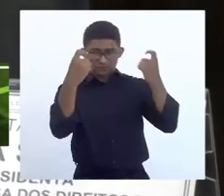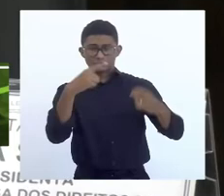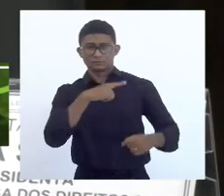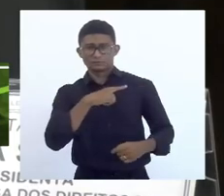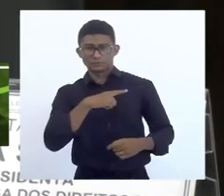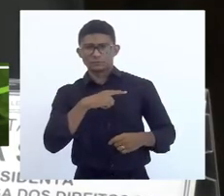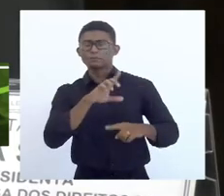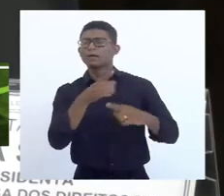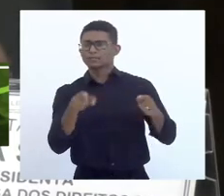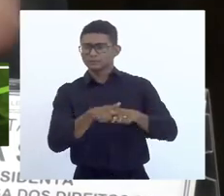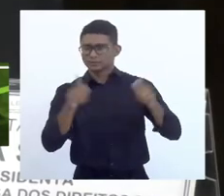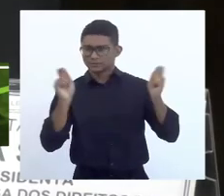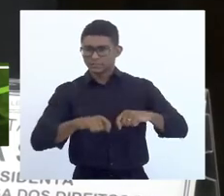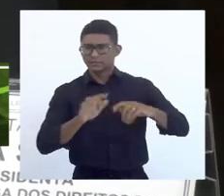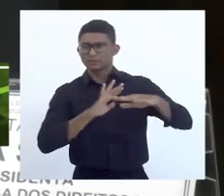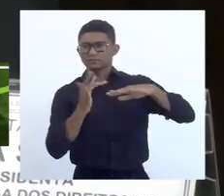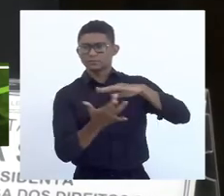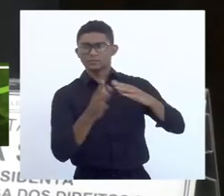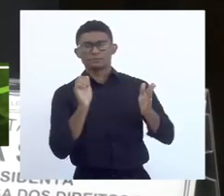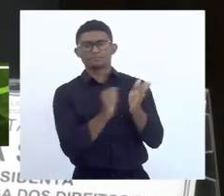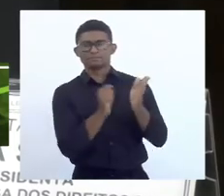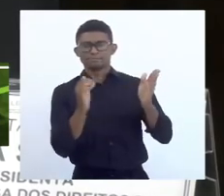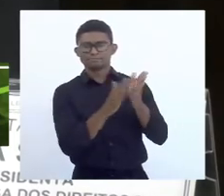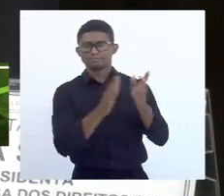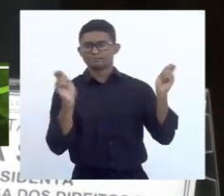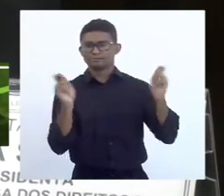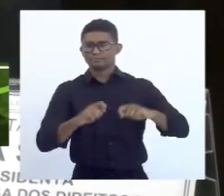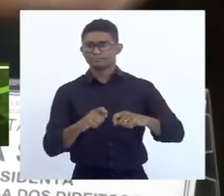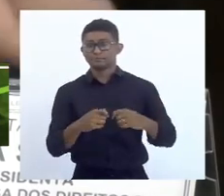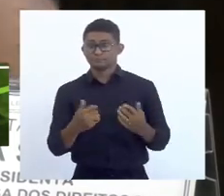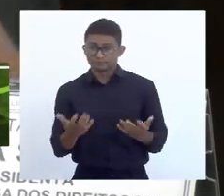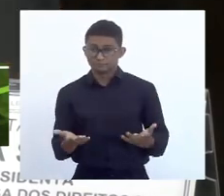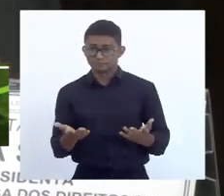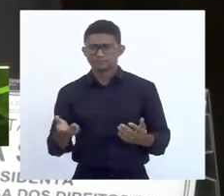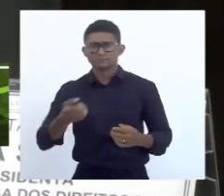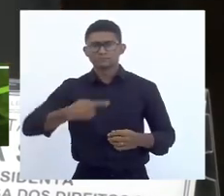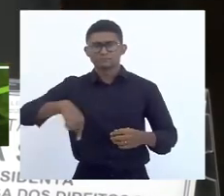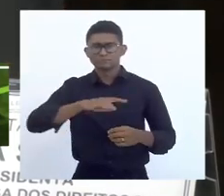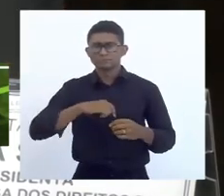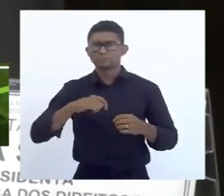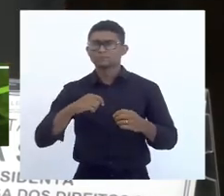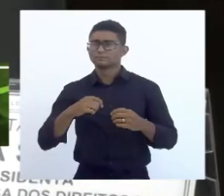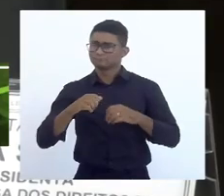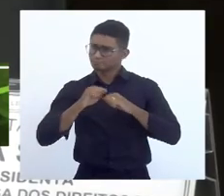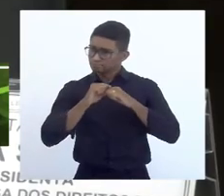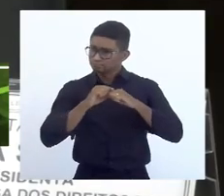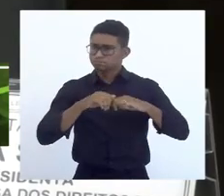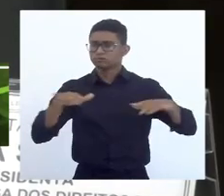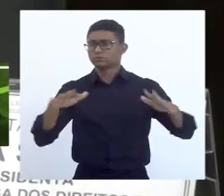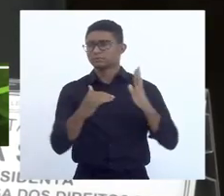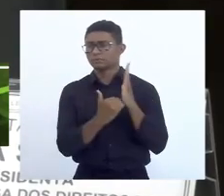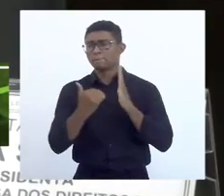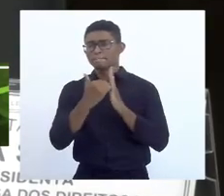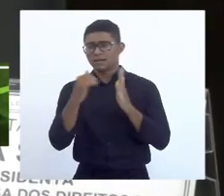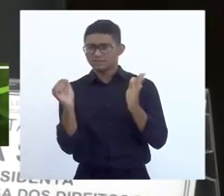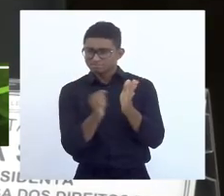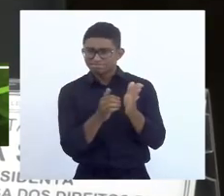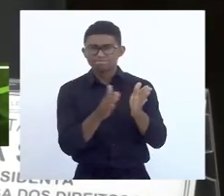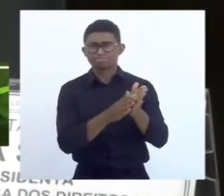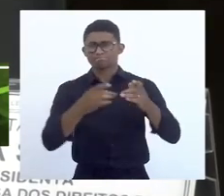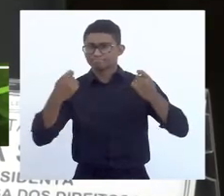uma fonte de denúncia. E quanto mais a gente consegue nacionalizar esse tipo de denúncia, eu queria me solidarizar com o caso da companheira que acabou de falar